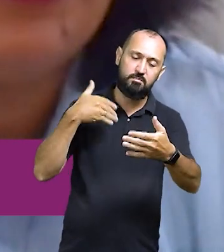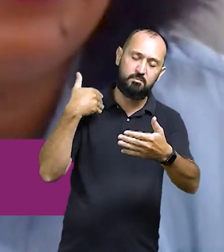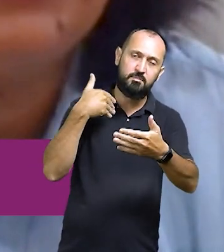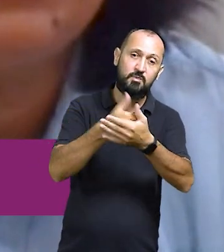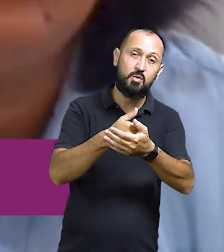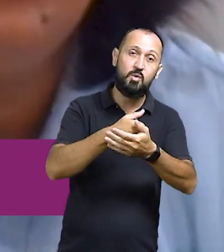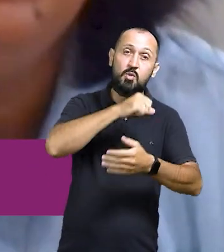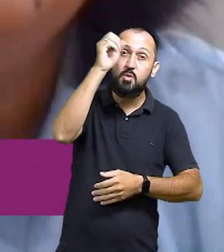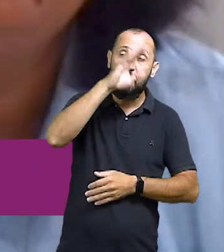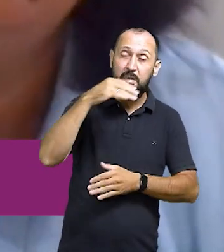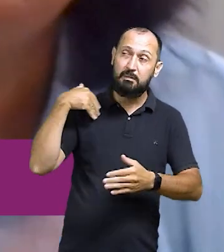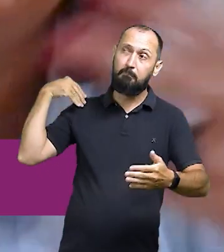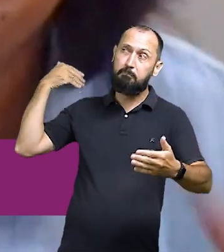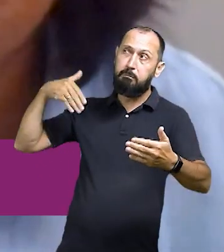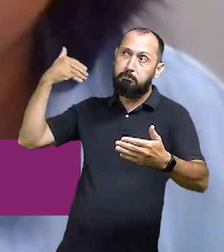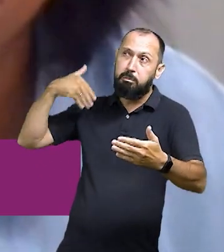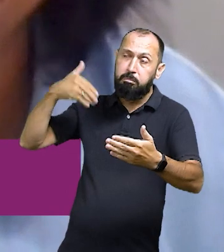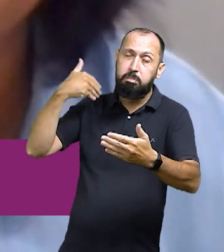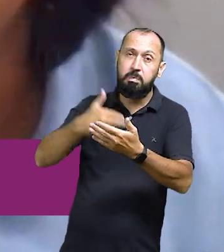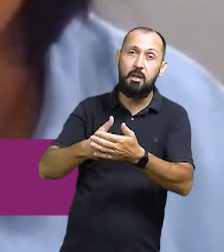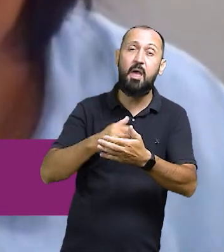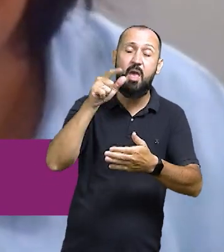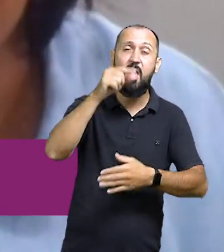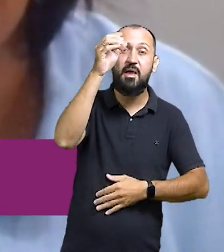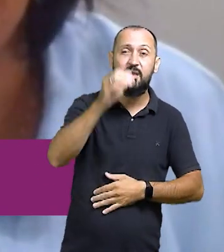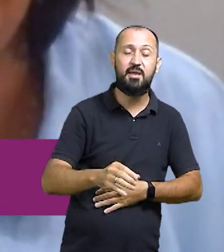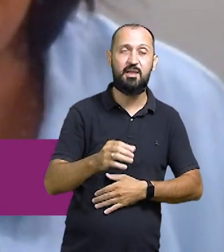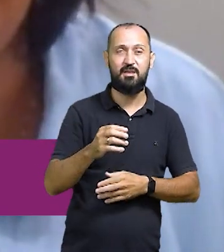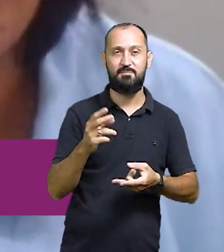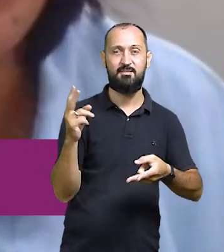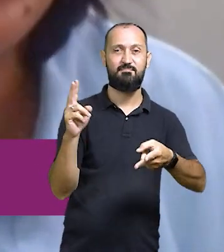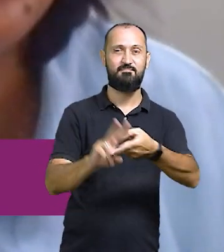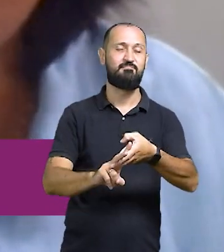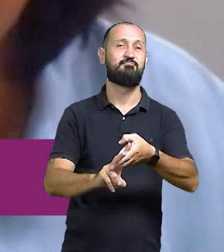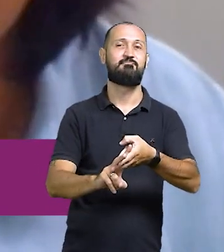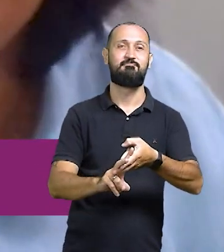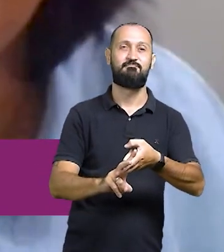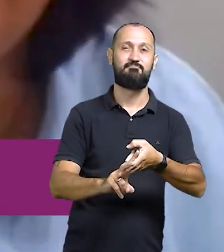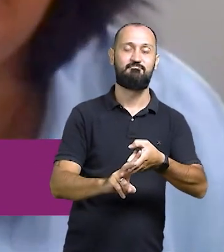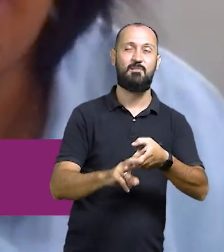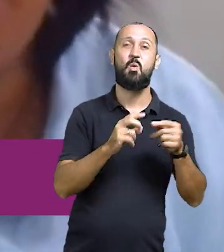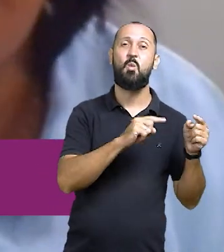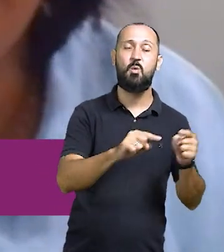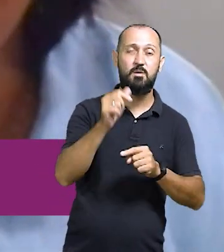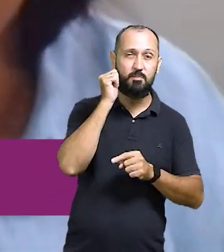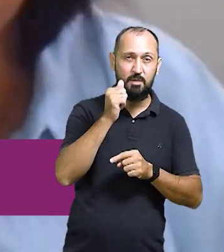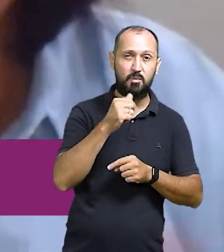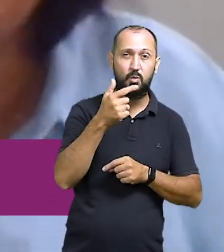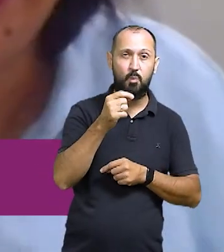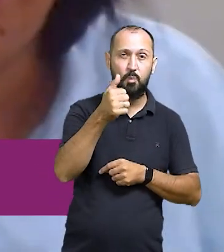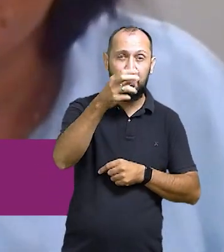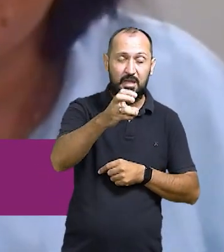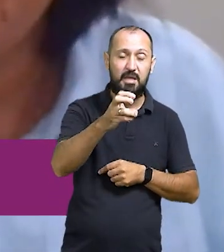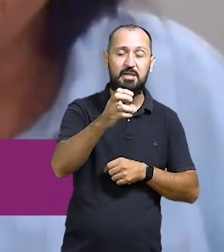urgência. A gente tem que dizer quantas que foram deferidas, o quanto isso salva a vida das mulheres. Dos 8 feminicídios que teve